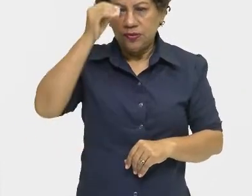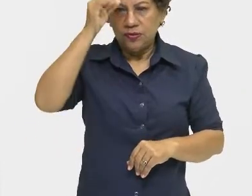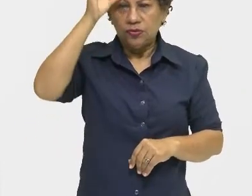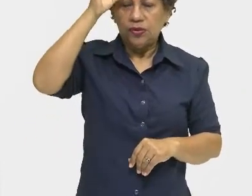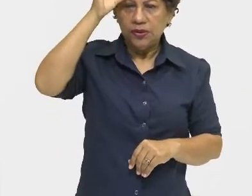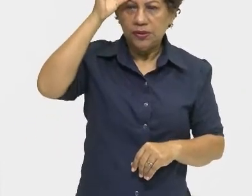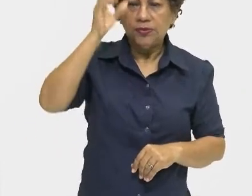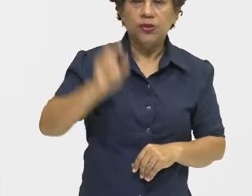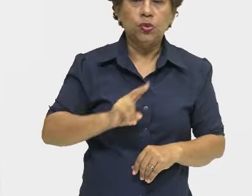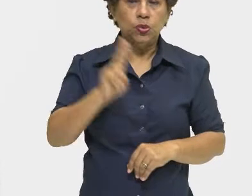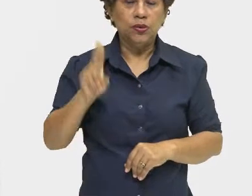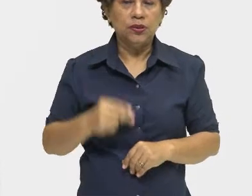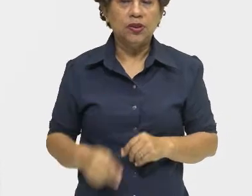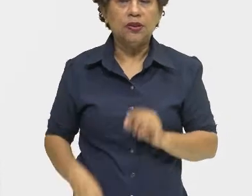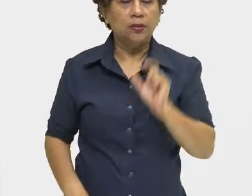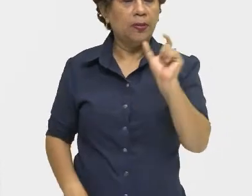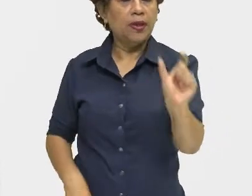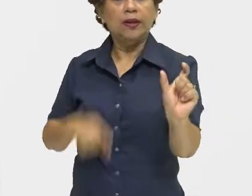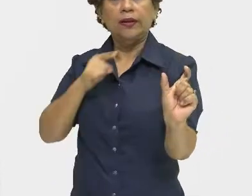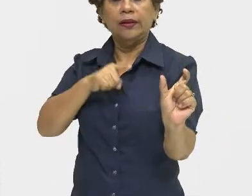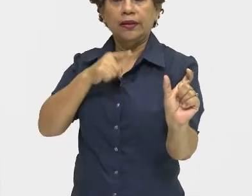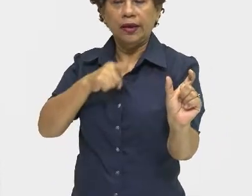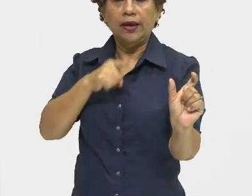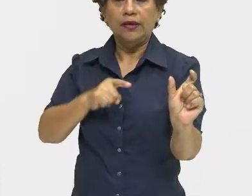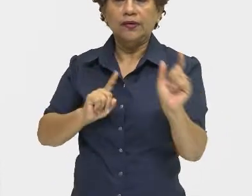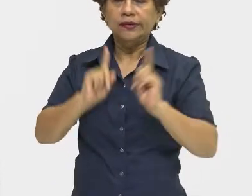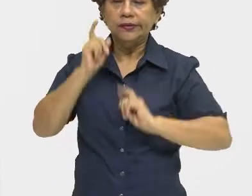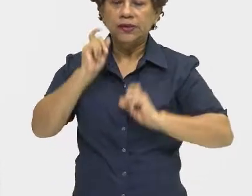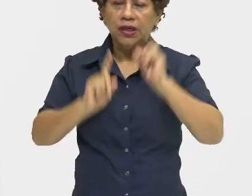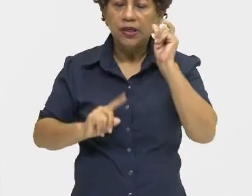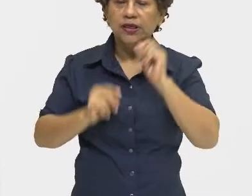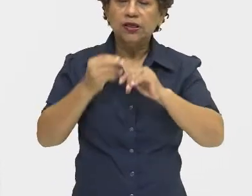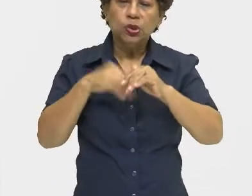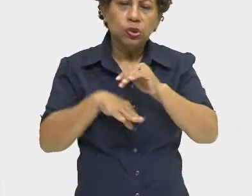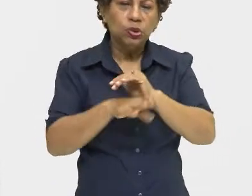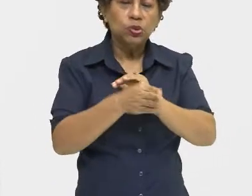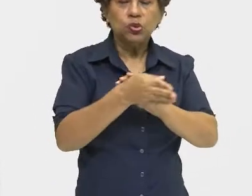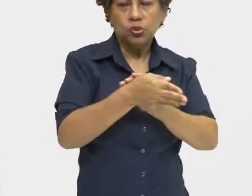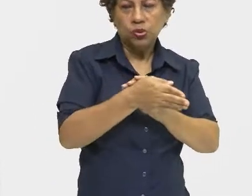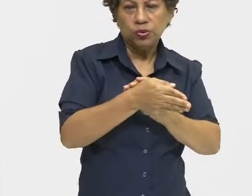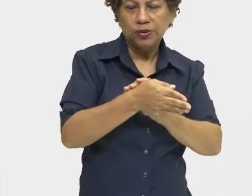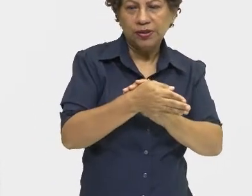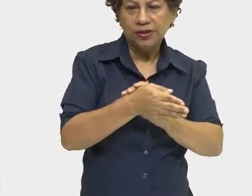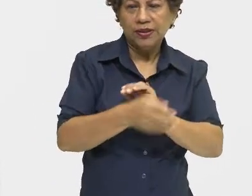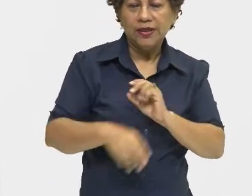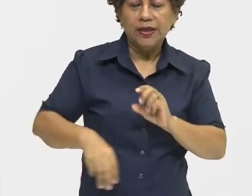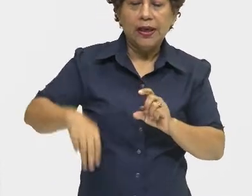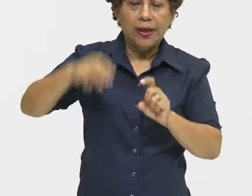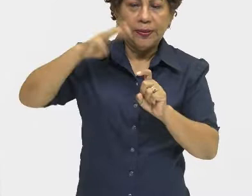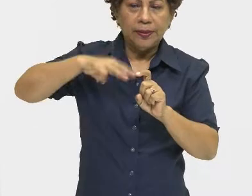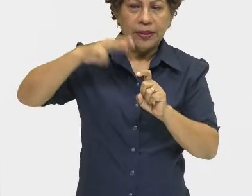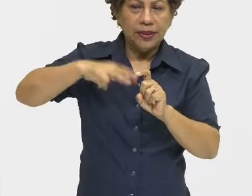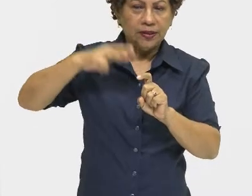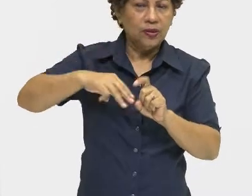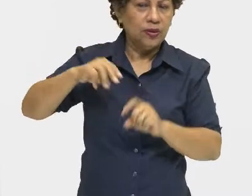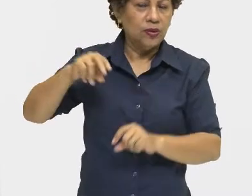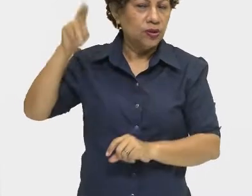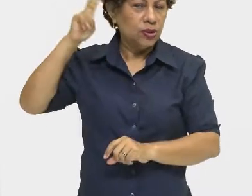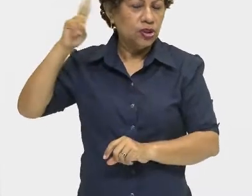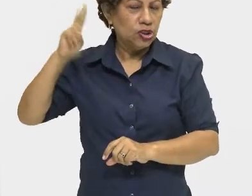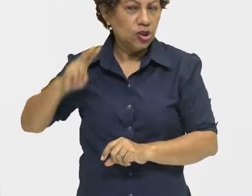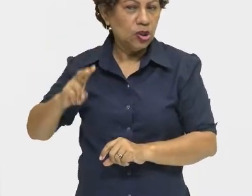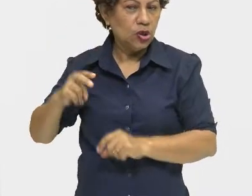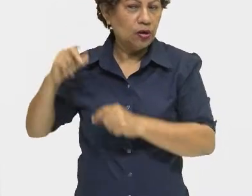de palavras, gestos, costumes, ritos, histórias, tradições e as